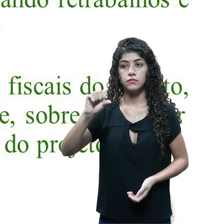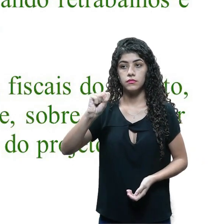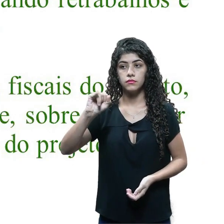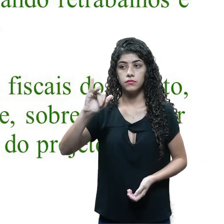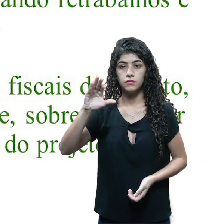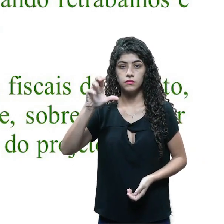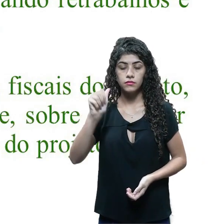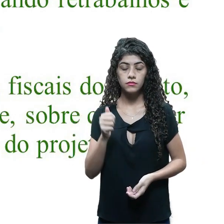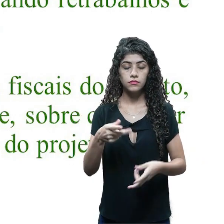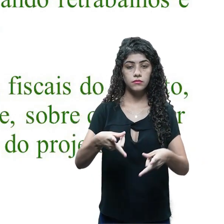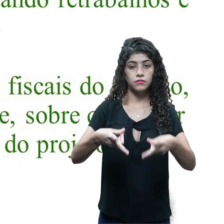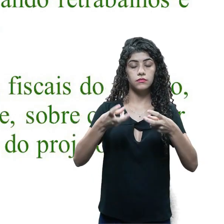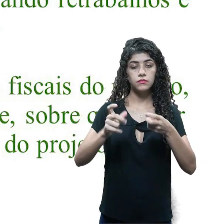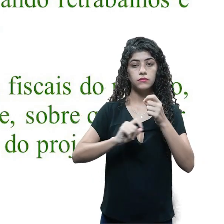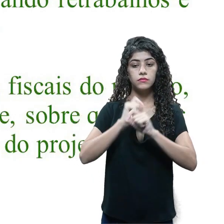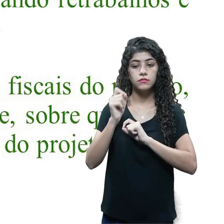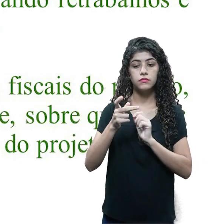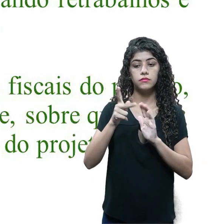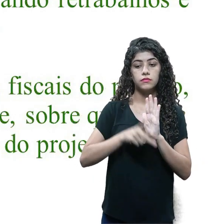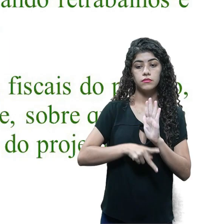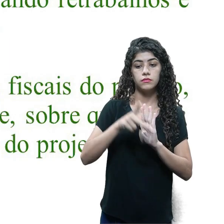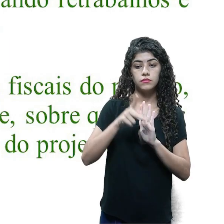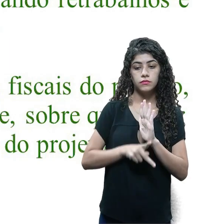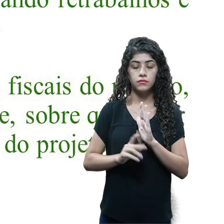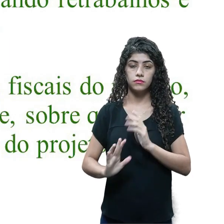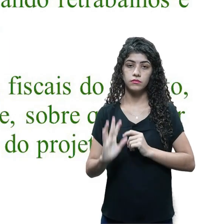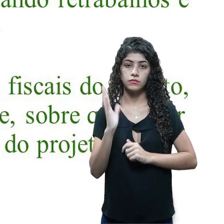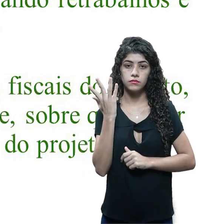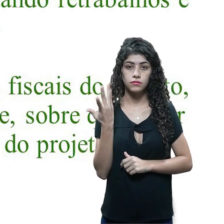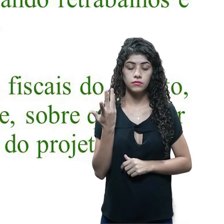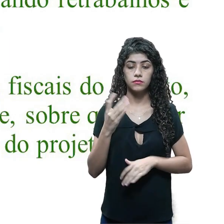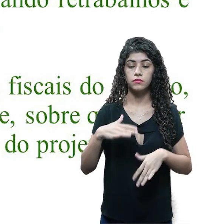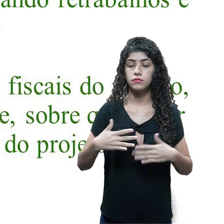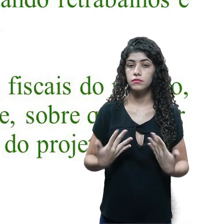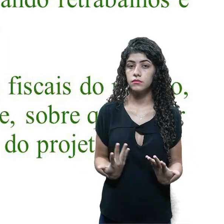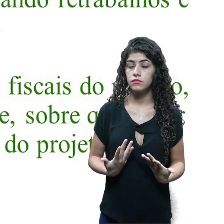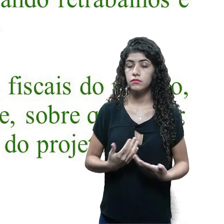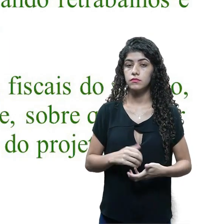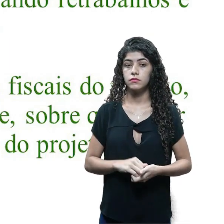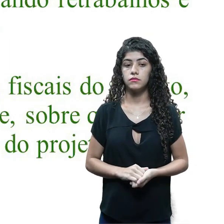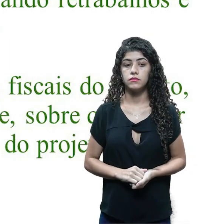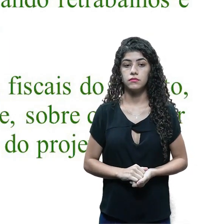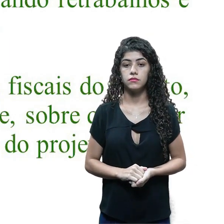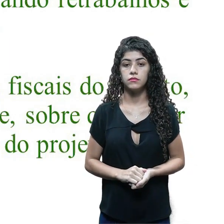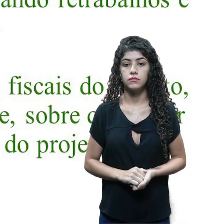física que você vai identificar como aquele projeto foi executado. Então,